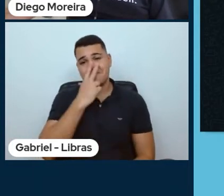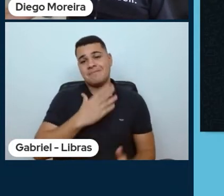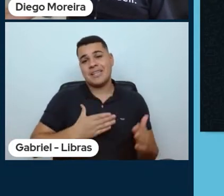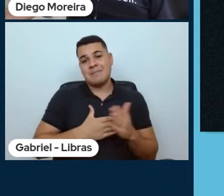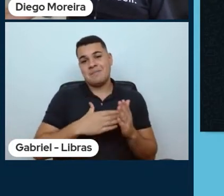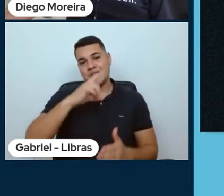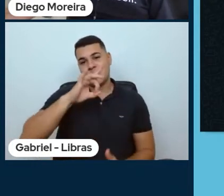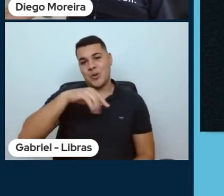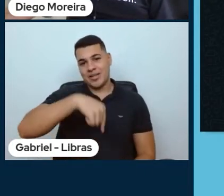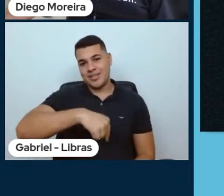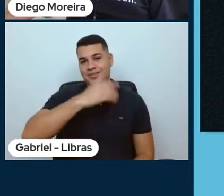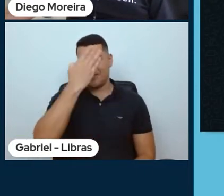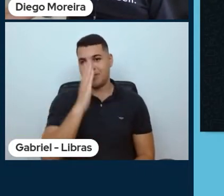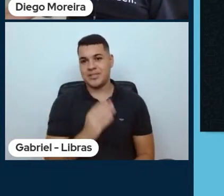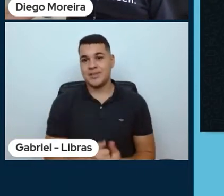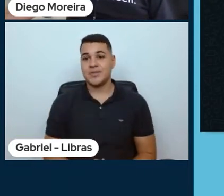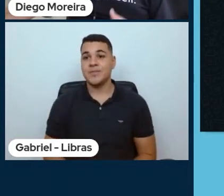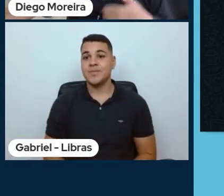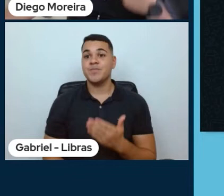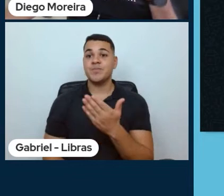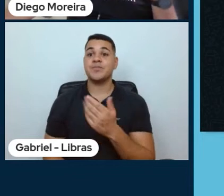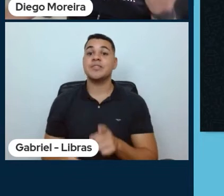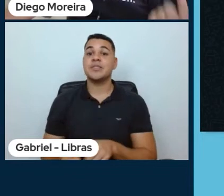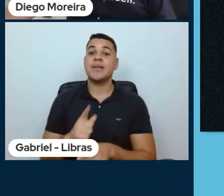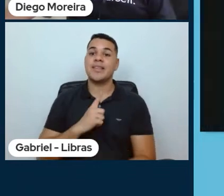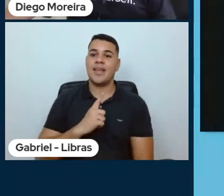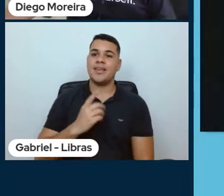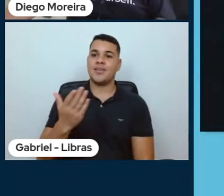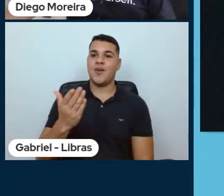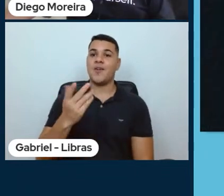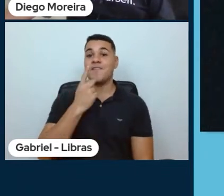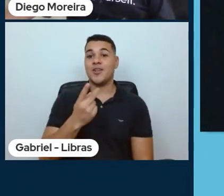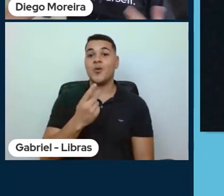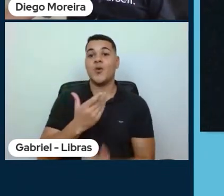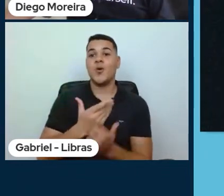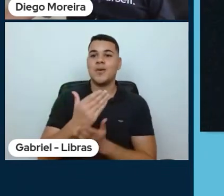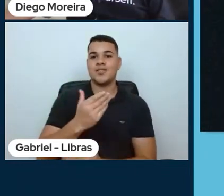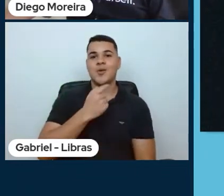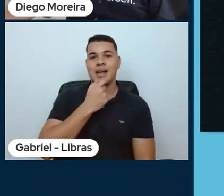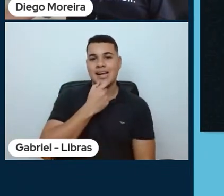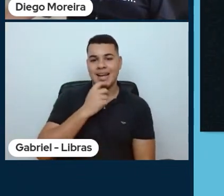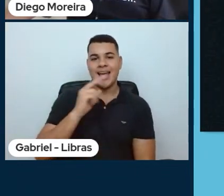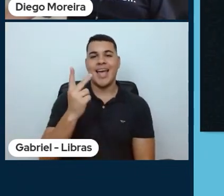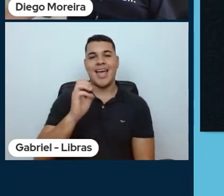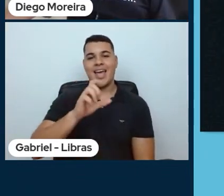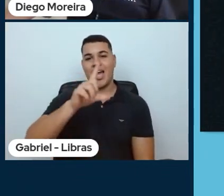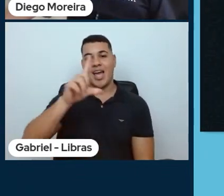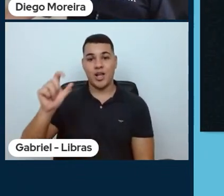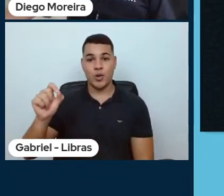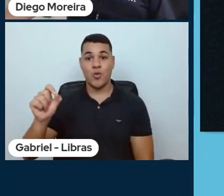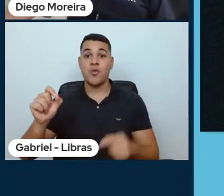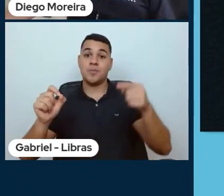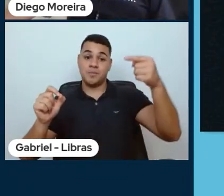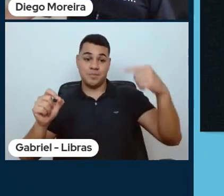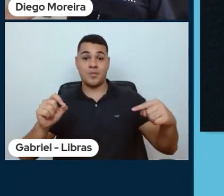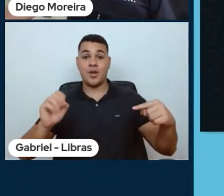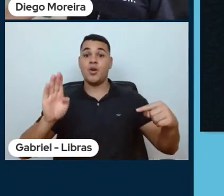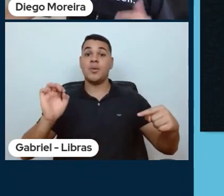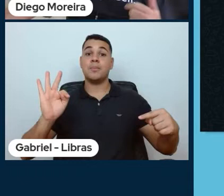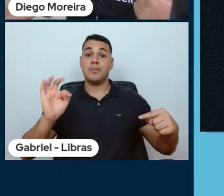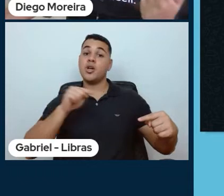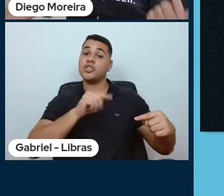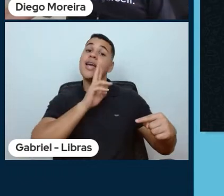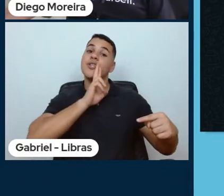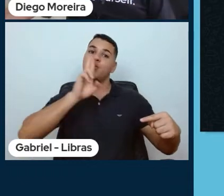segundo exemplo, né, dele falando até espanhol, né, começando essa conversa em inglês, como ele mandou um hello, ele já entendeu que esse cliente falava